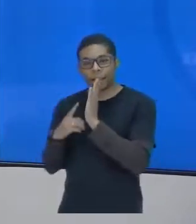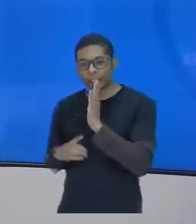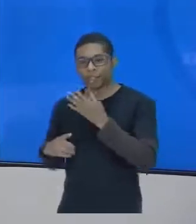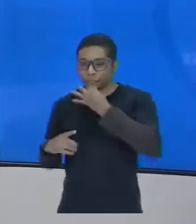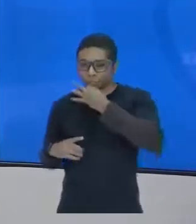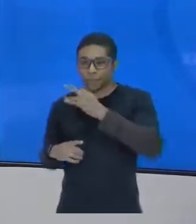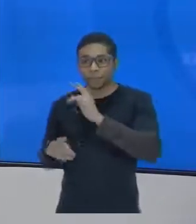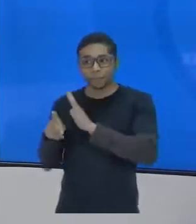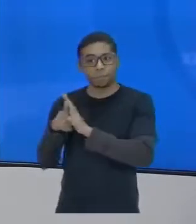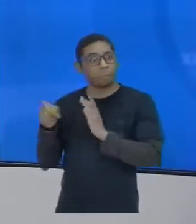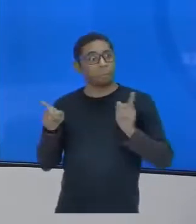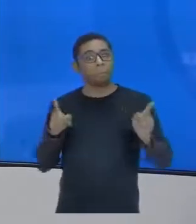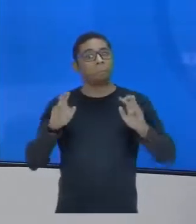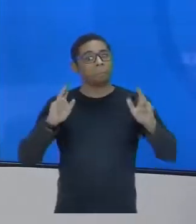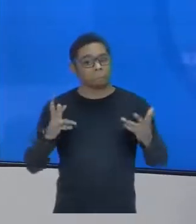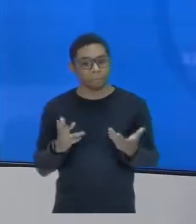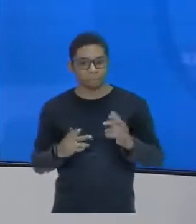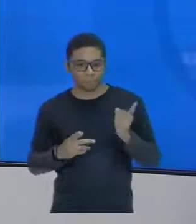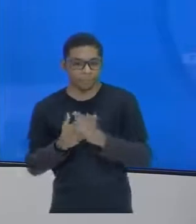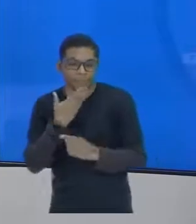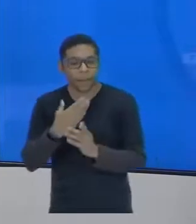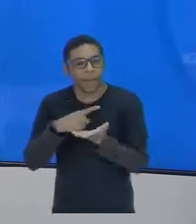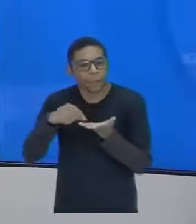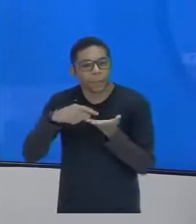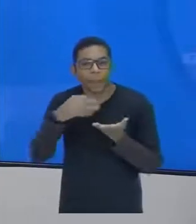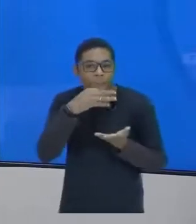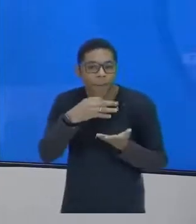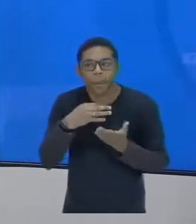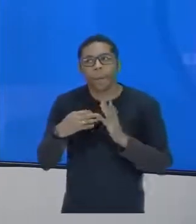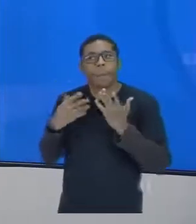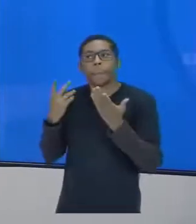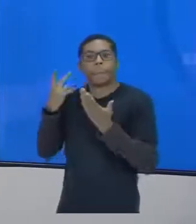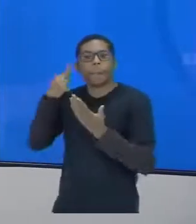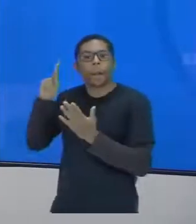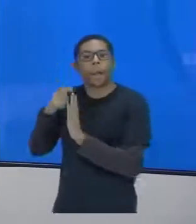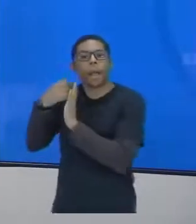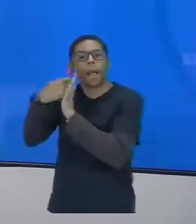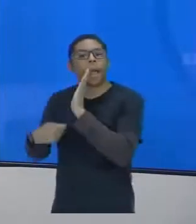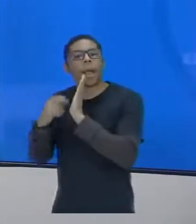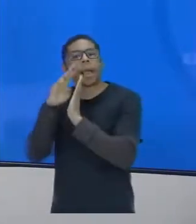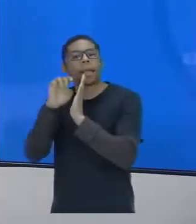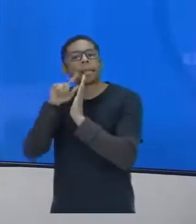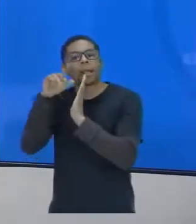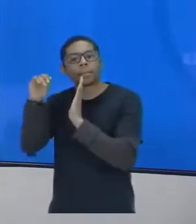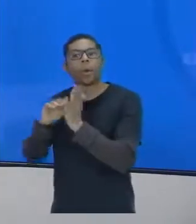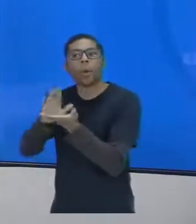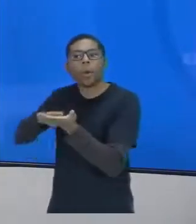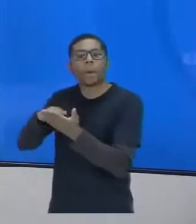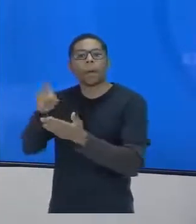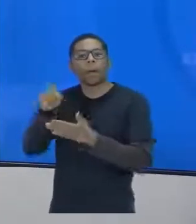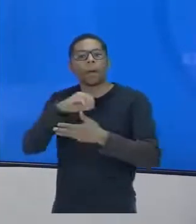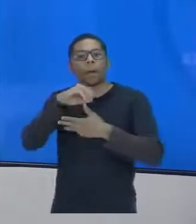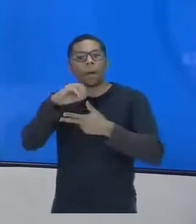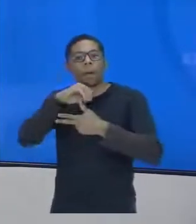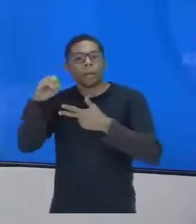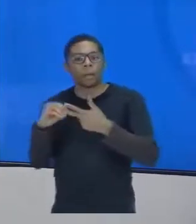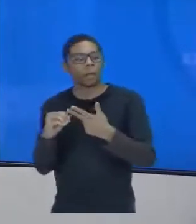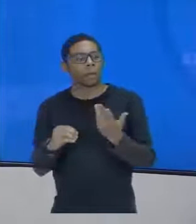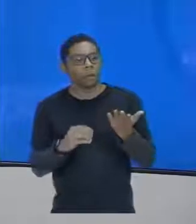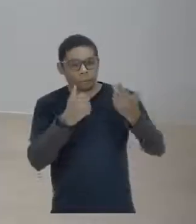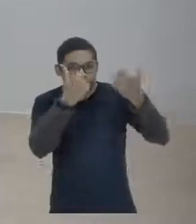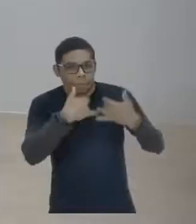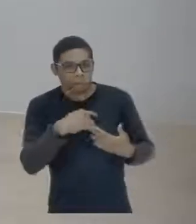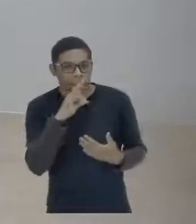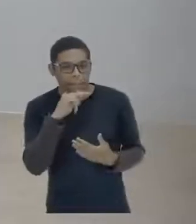na escola a gente pede artigo de opinião. Qual é a diferença disso para a redação que é cobrada no Enem? Professora Tayana, responde para nós.